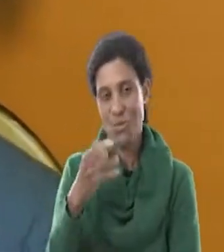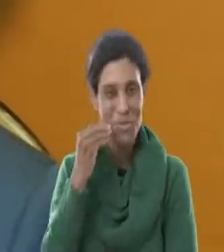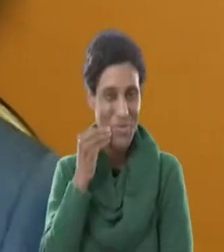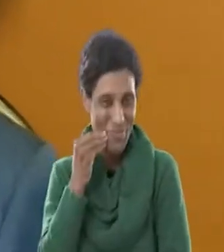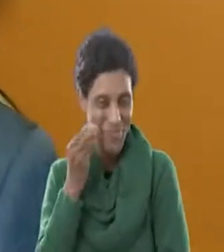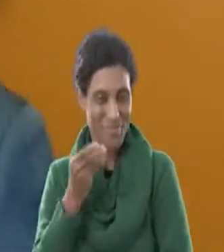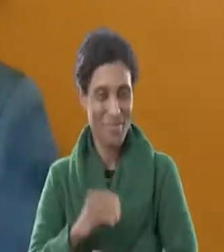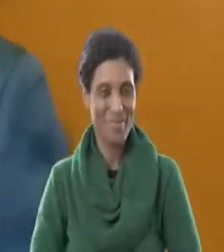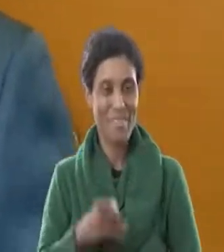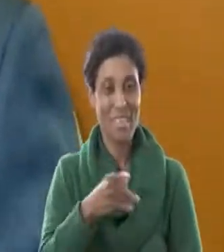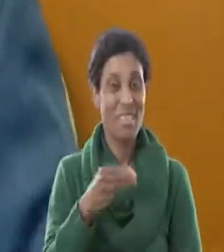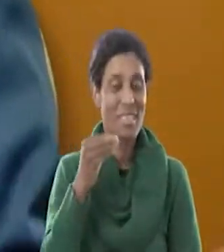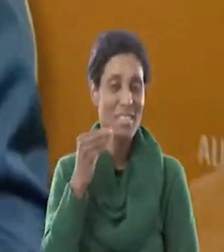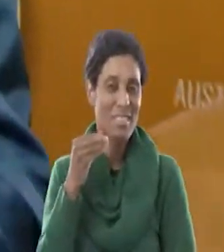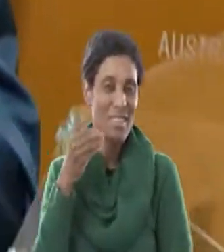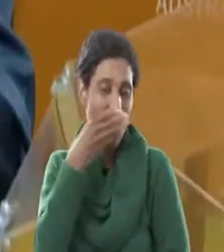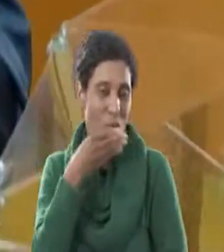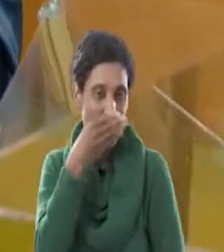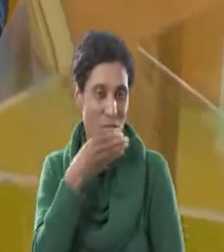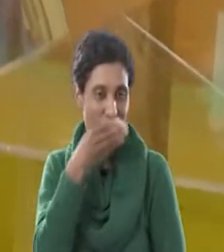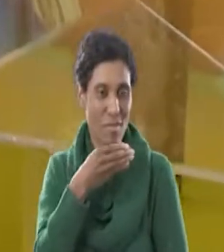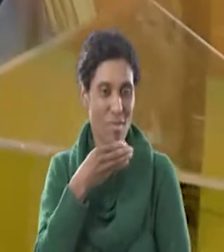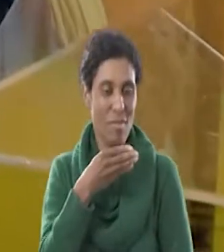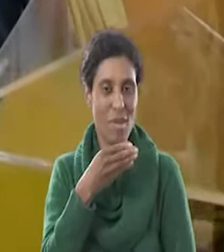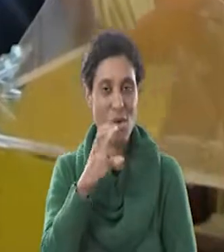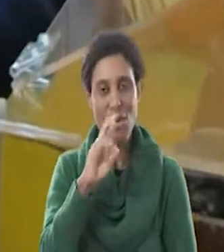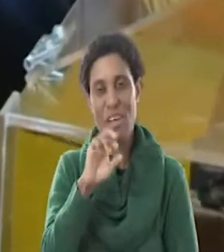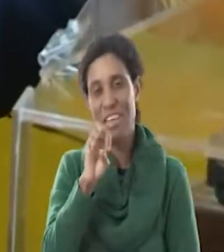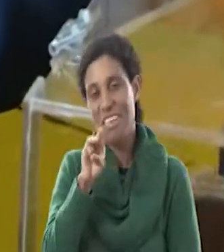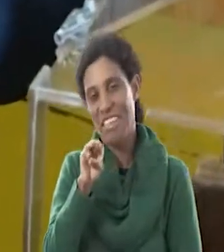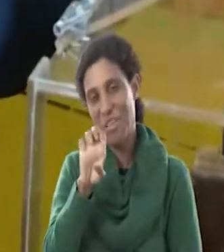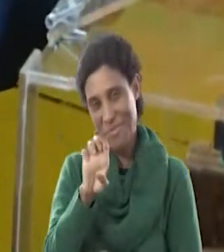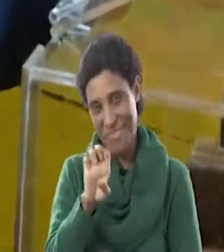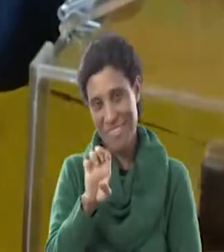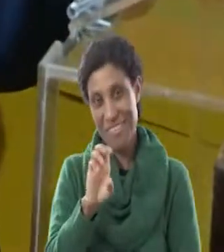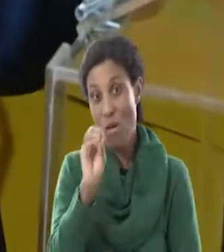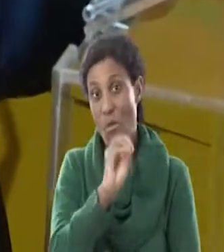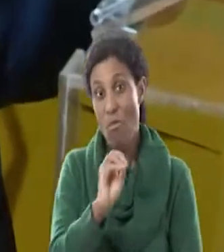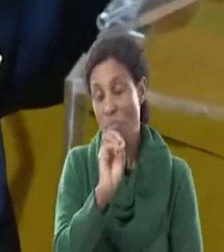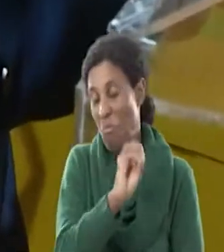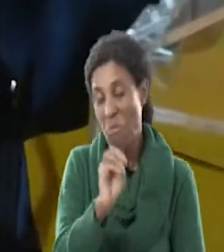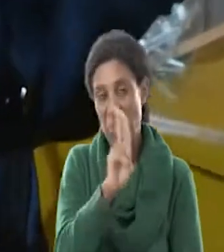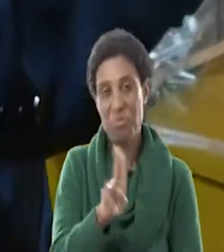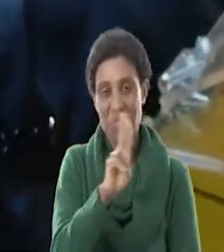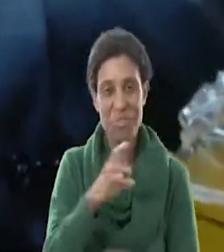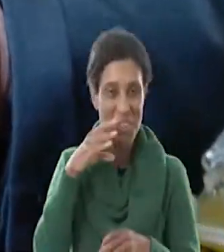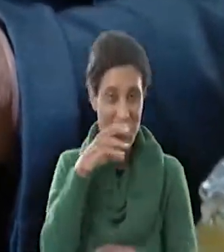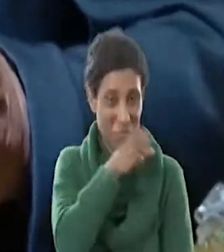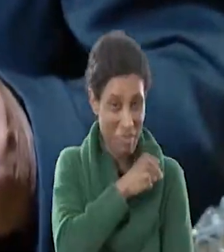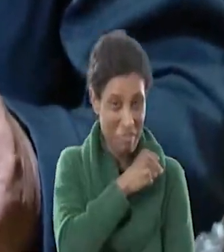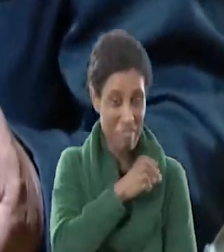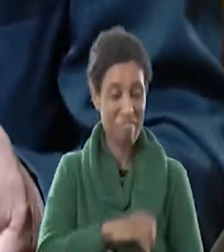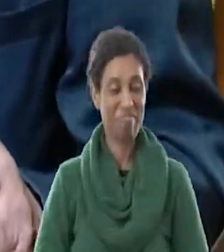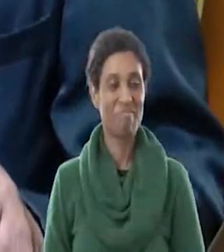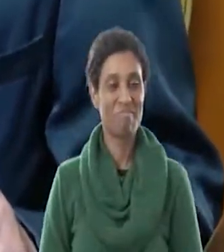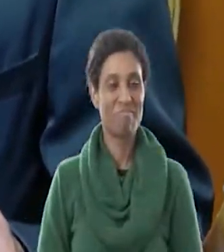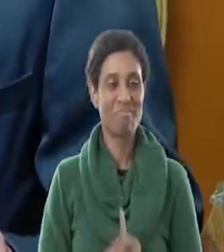amostras de mel aqui, ó. Esse aqui, o mel que cremoso, ele fica como se fosse um cremezinho, ótimo para usar no pão.